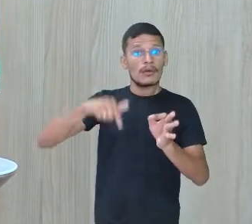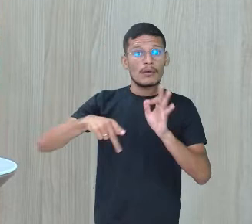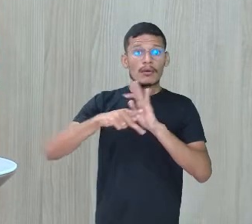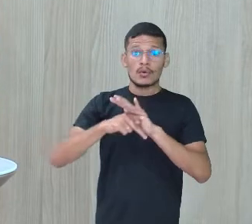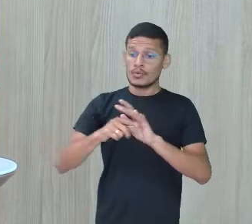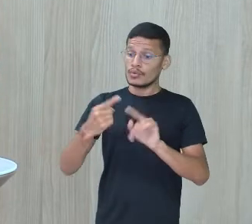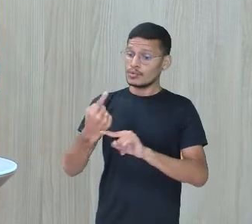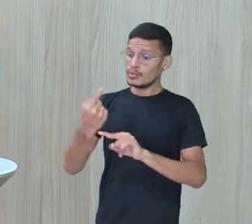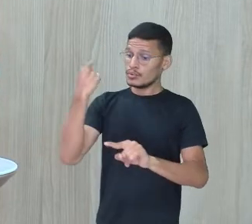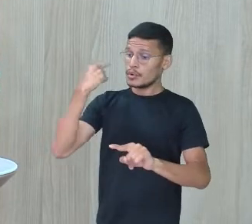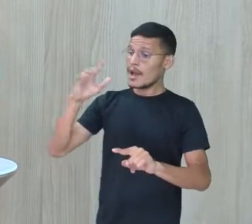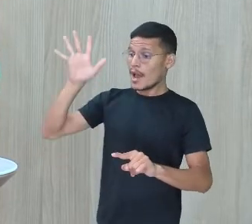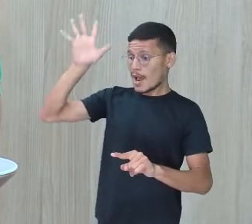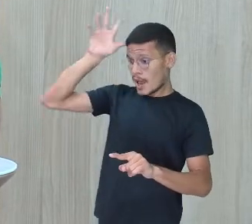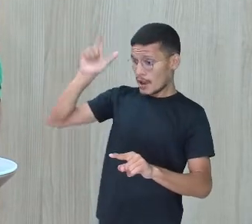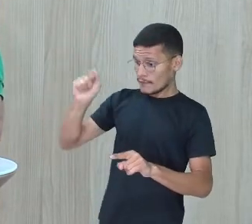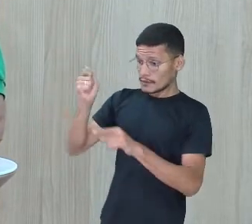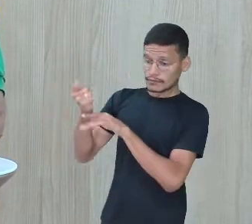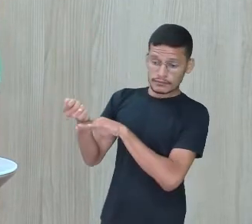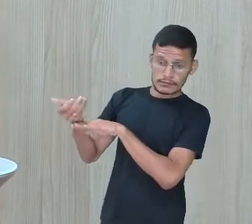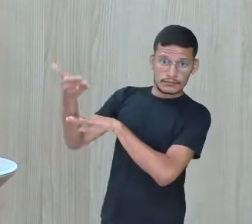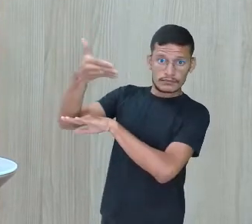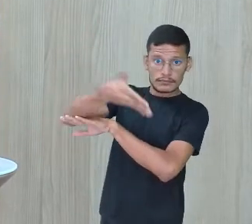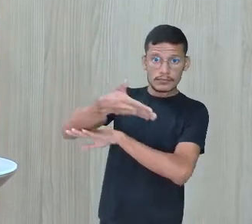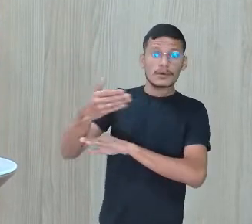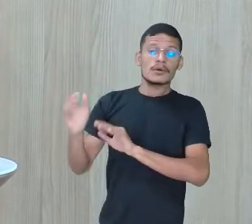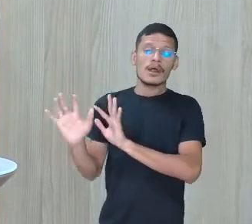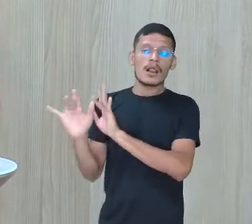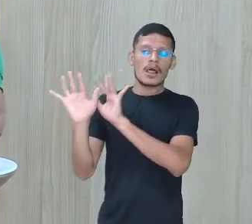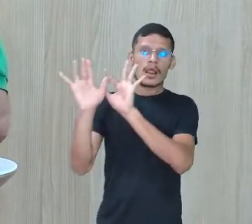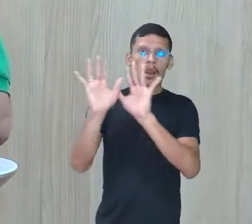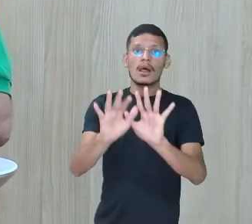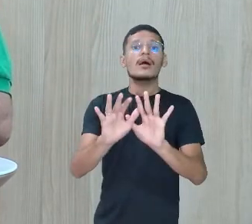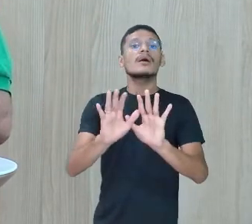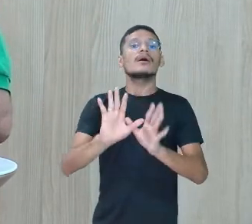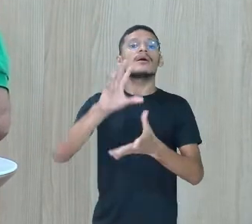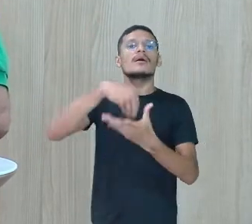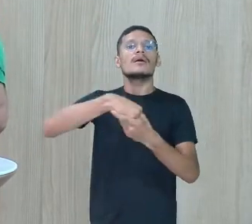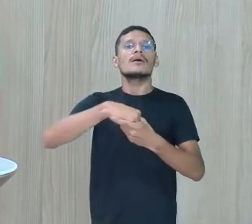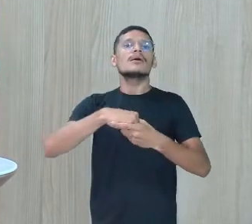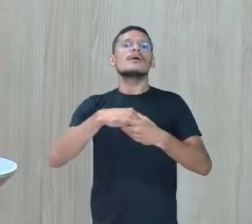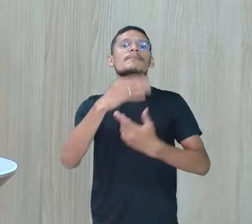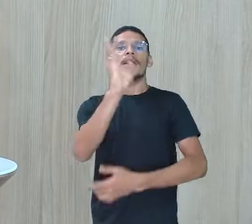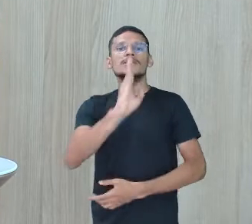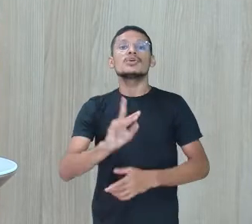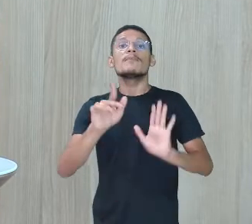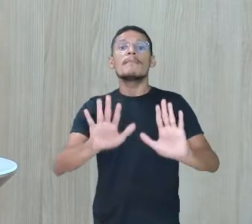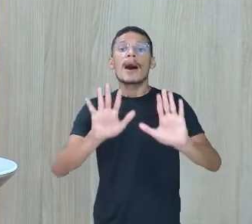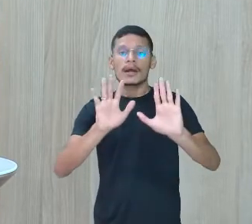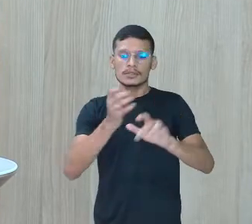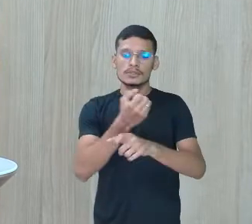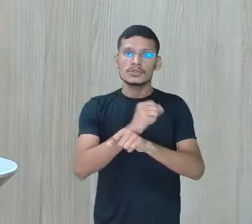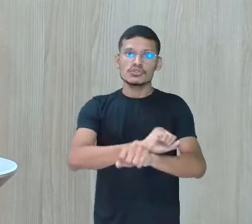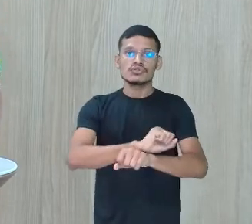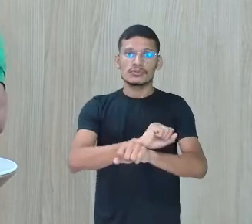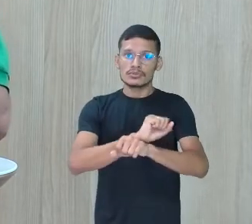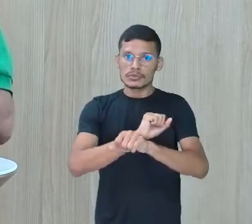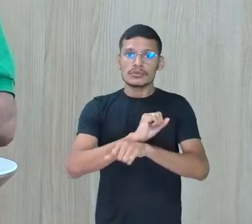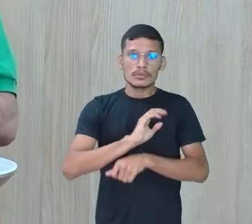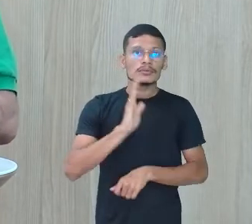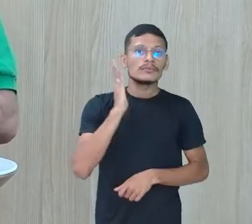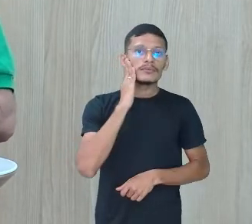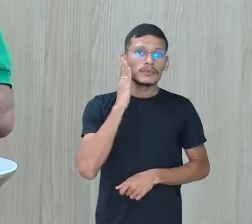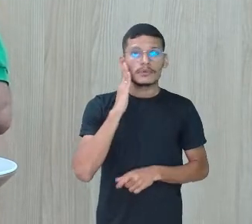dos africanos que vieram para o Brasil na condição de pessoas escravizadas, né?